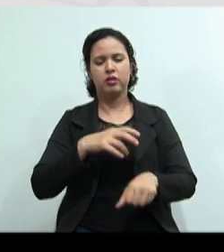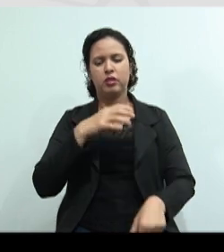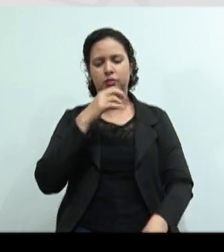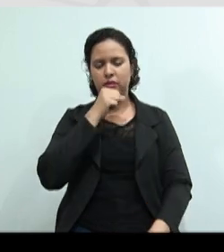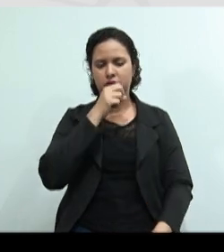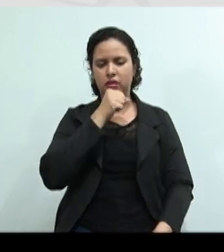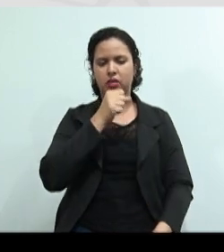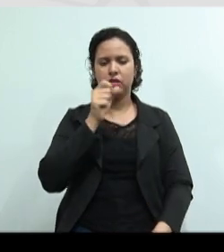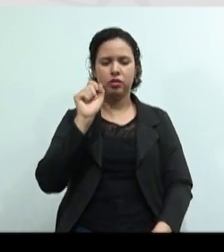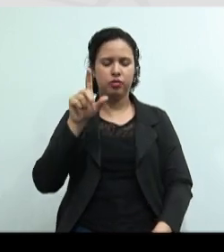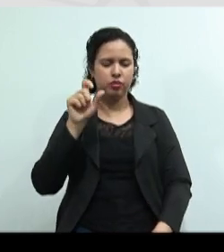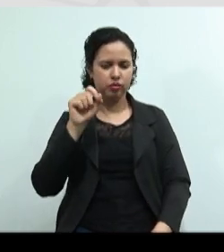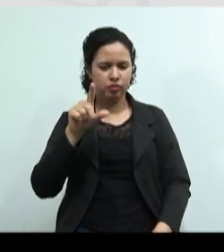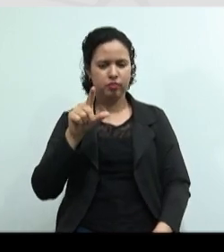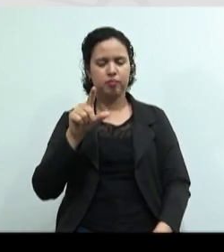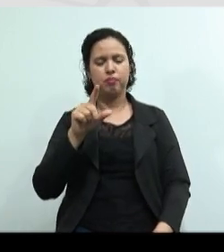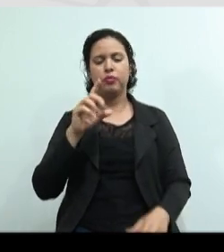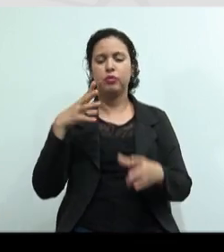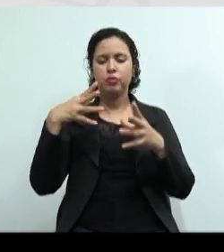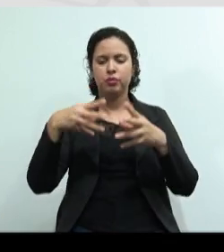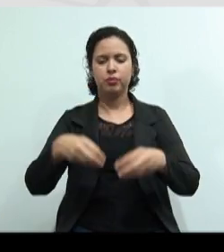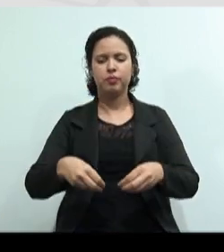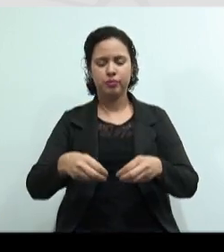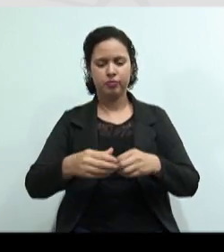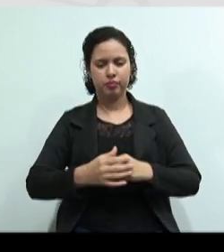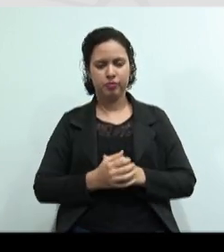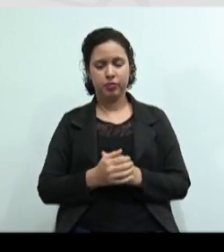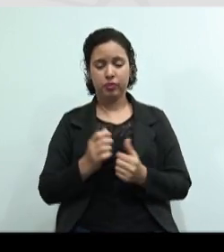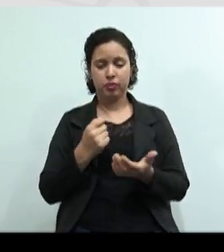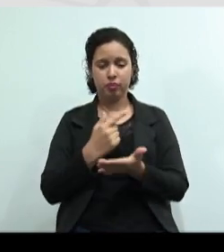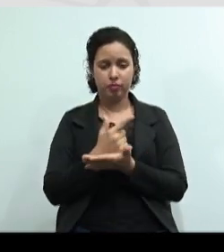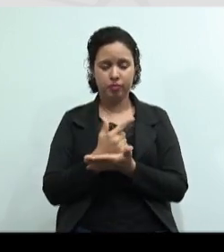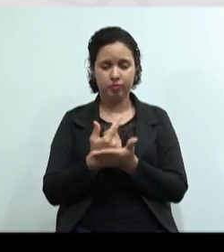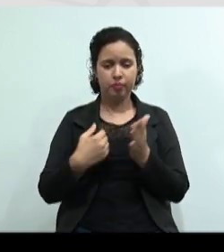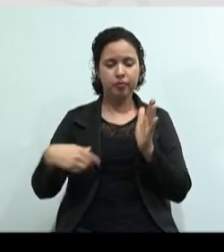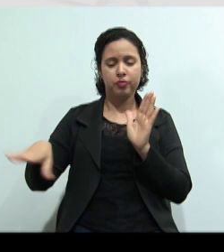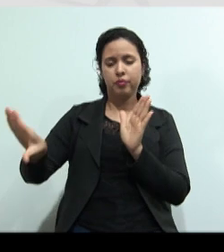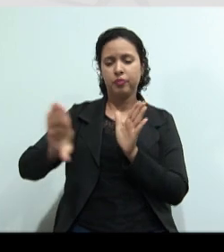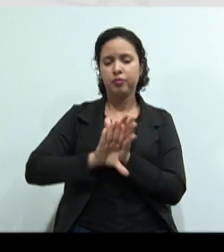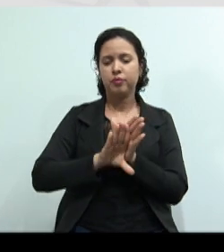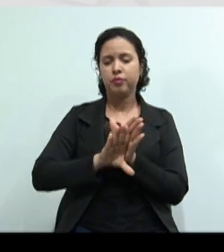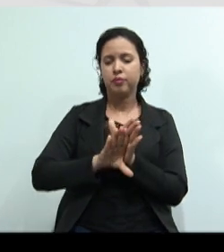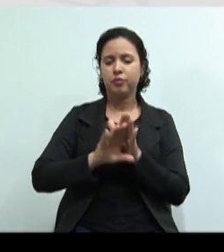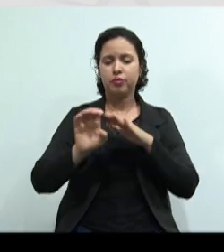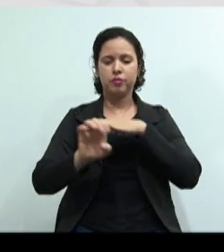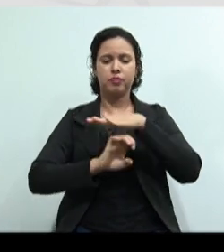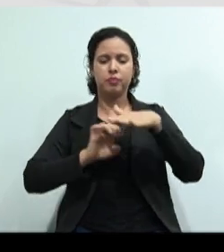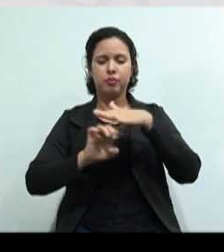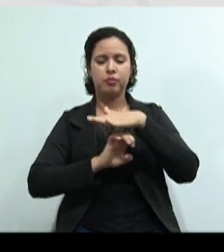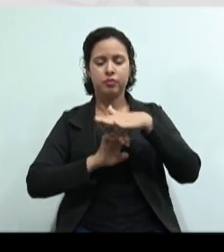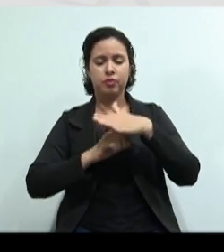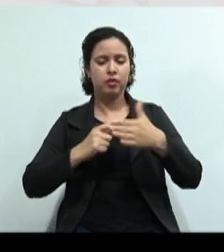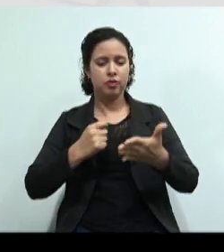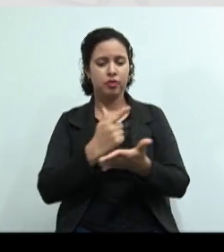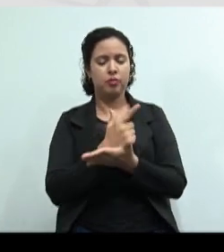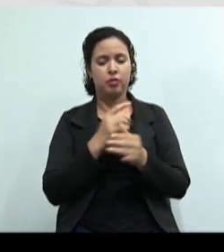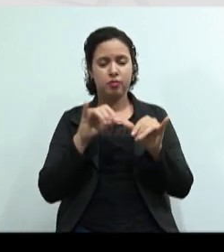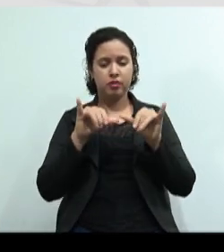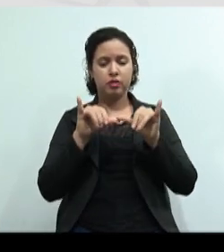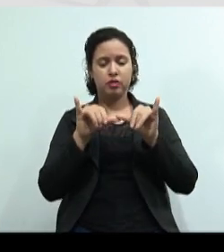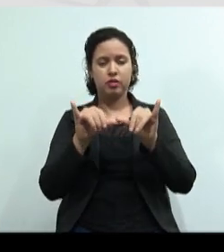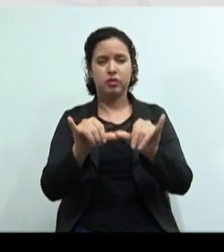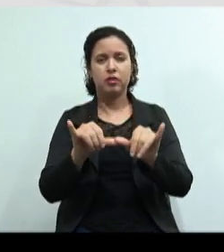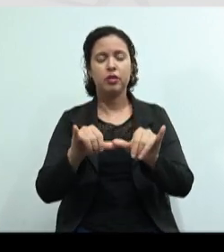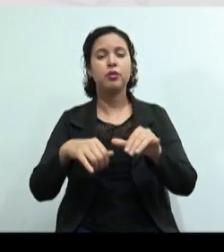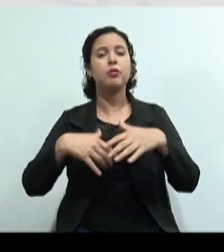laranja, azul, e aí vai. Comprei, chegou lá uma empresa e me comprou uma cestinha. Qual que vai